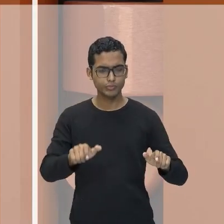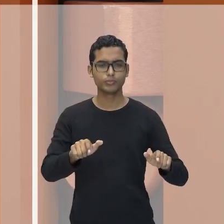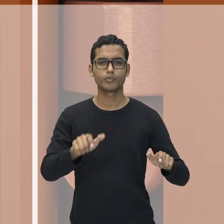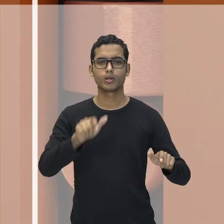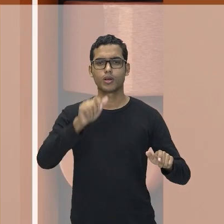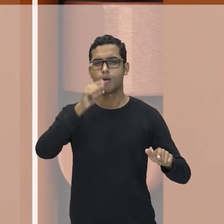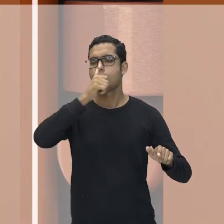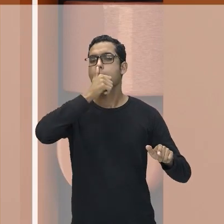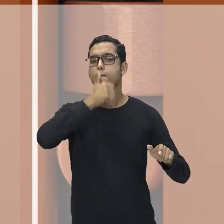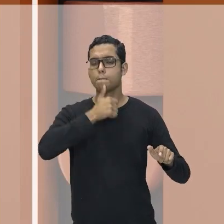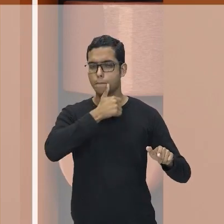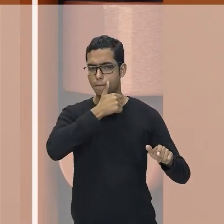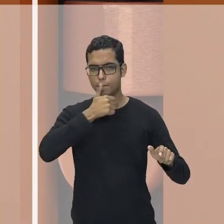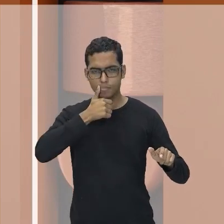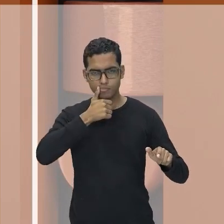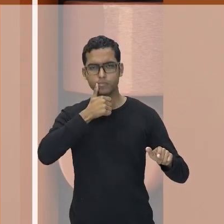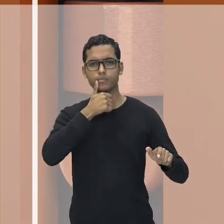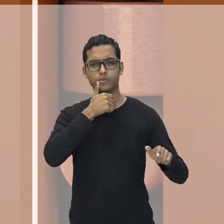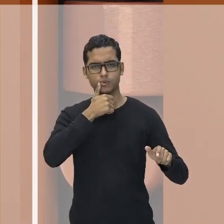sacrificado